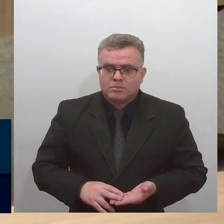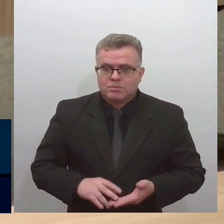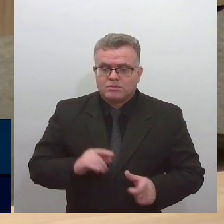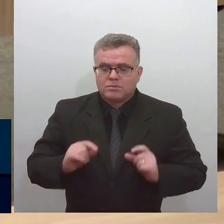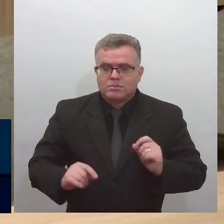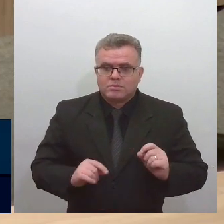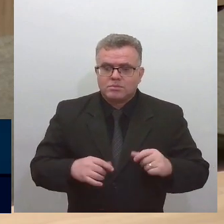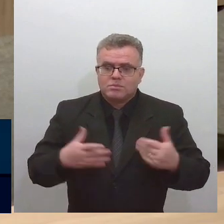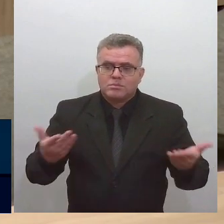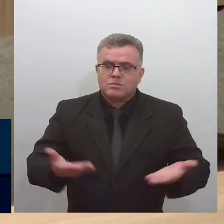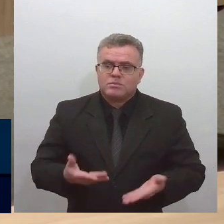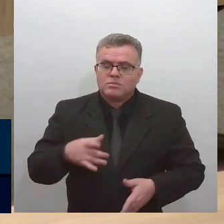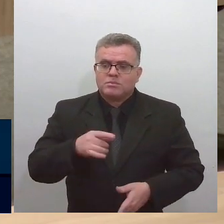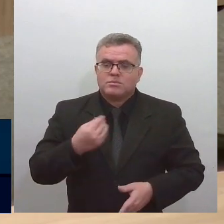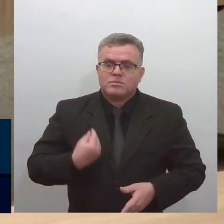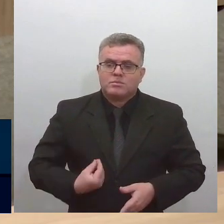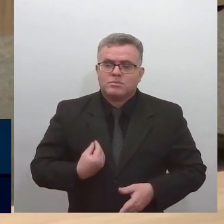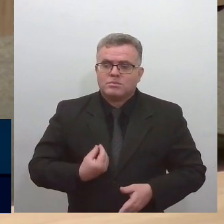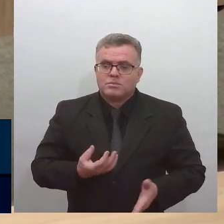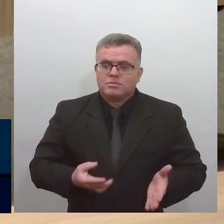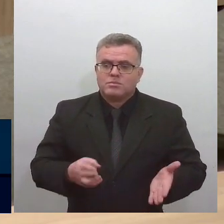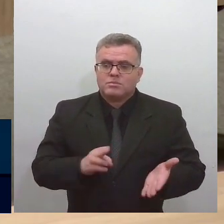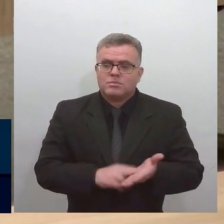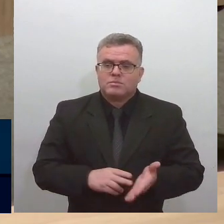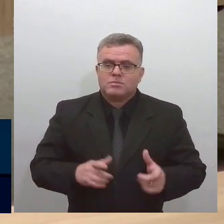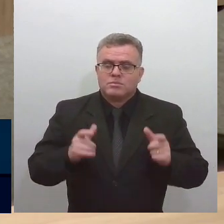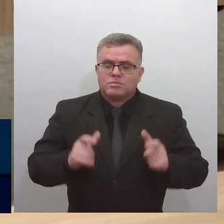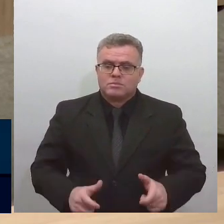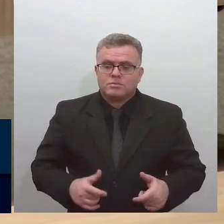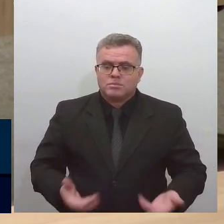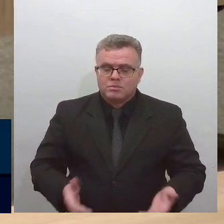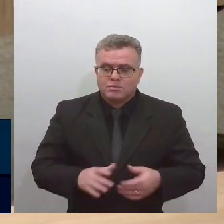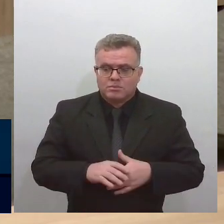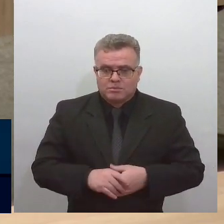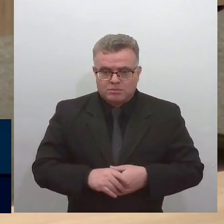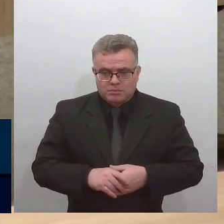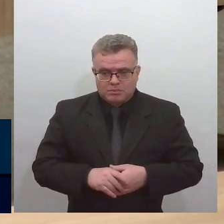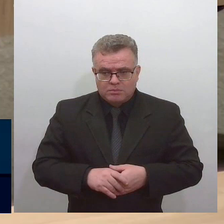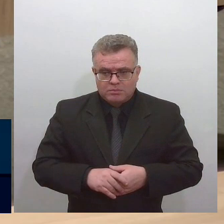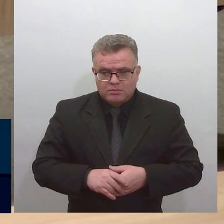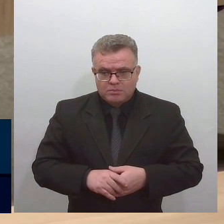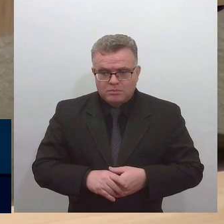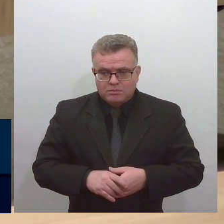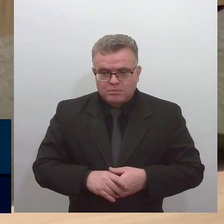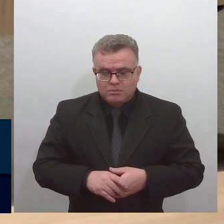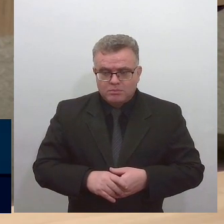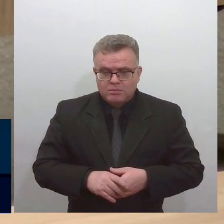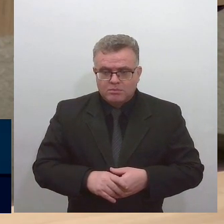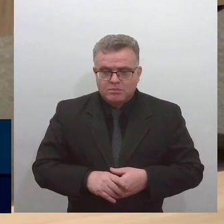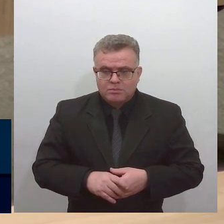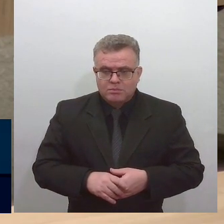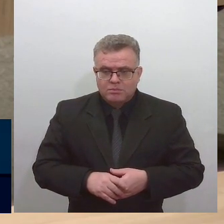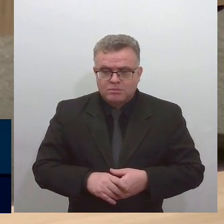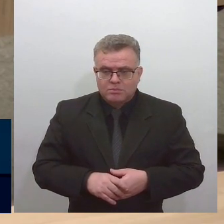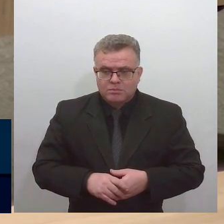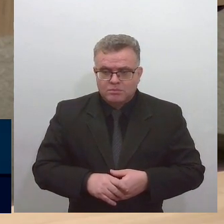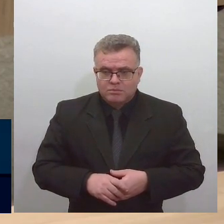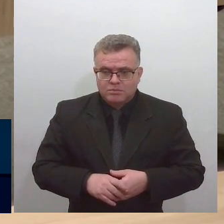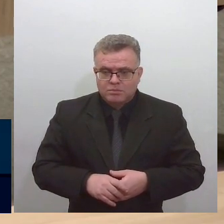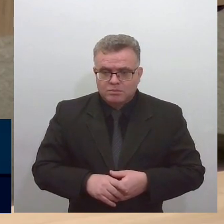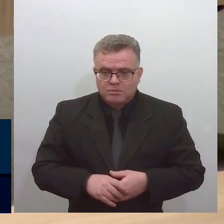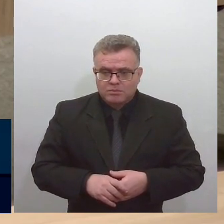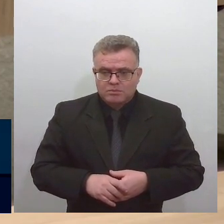onde hoje tem uma estrada sinal mas não foi a mim